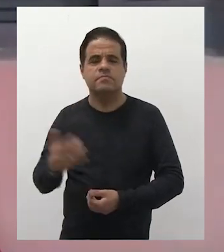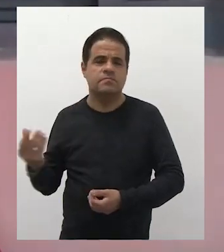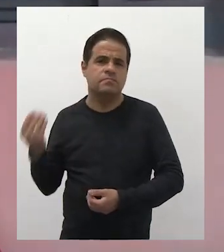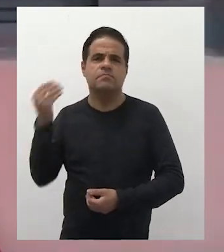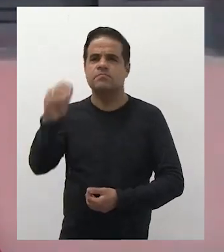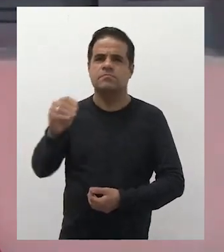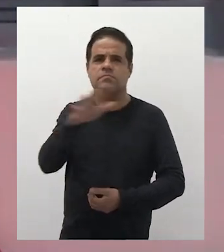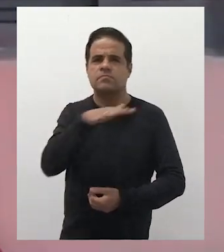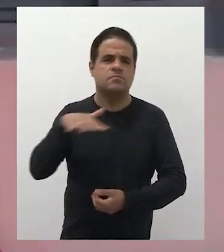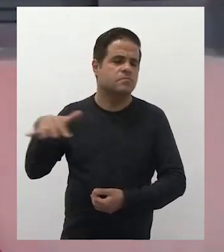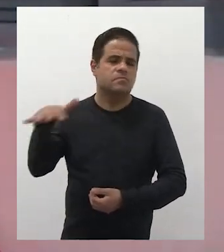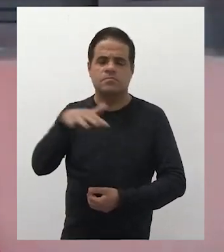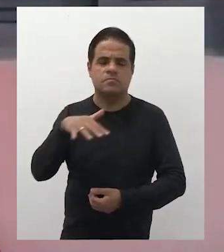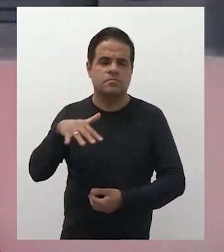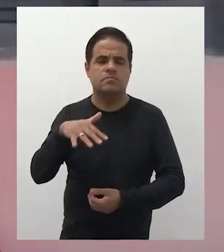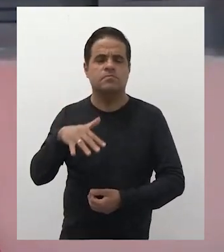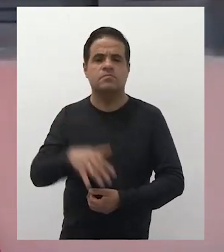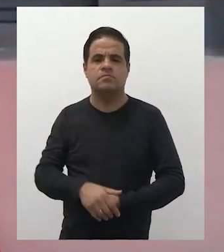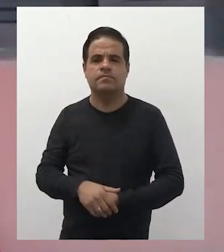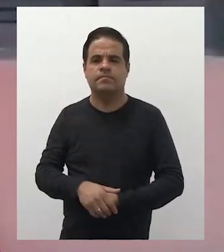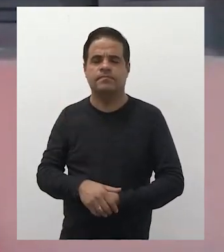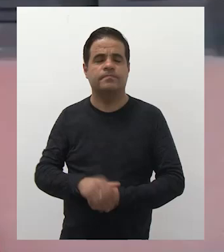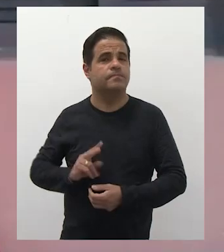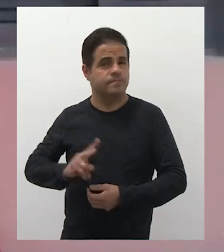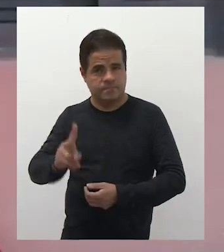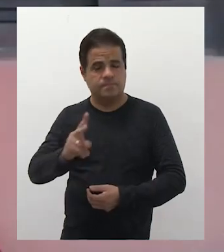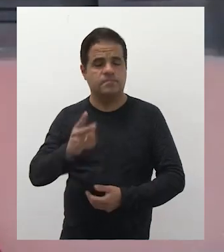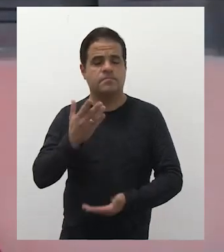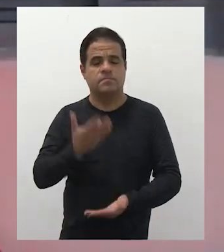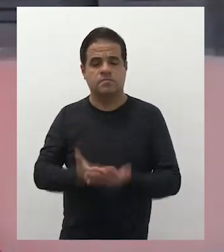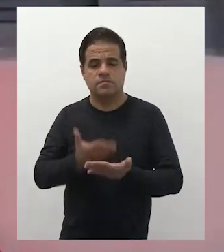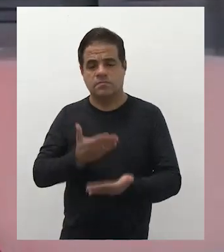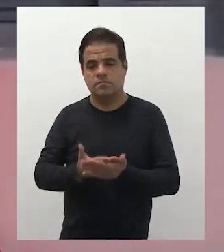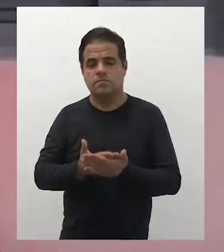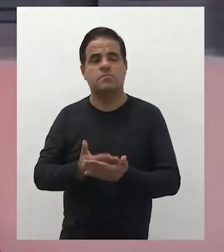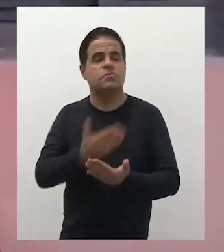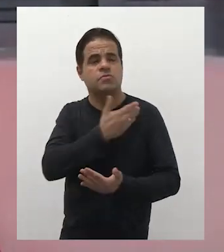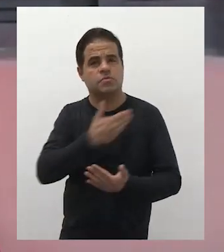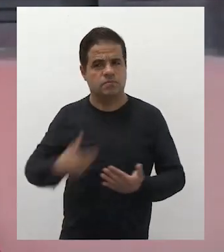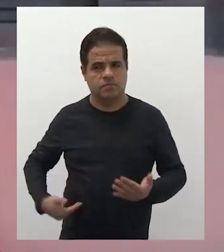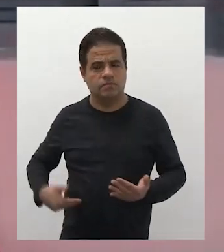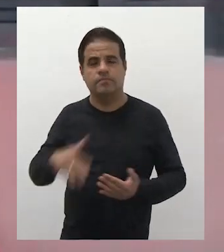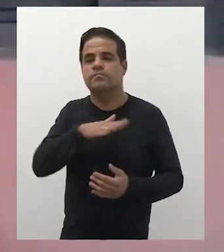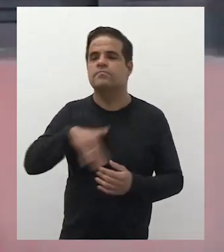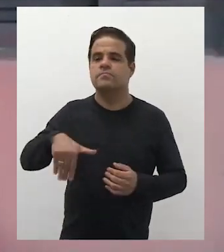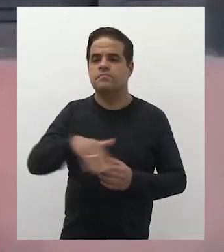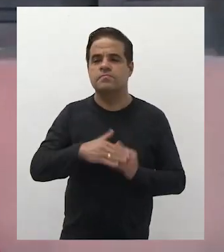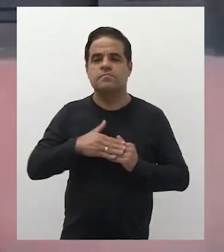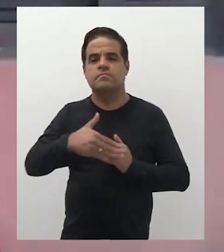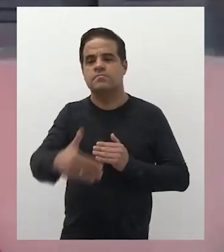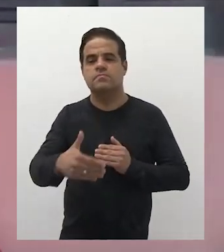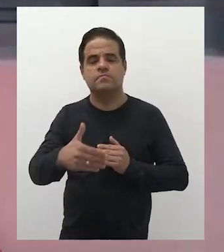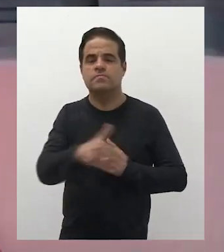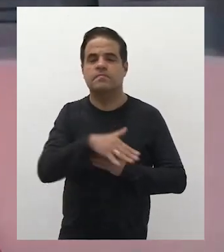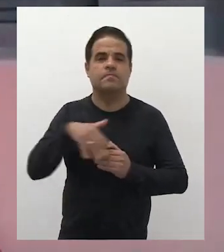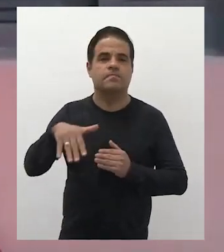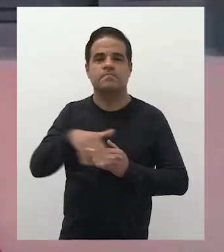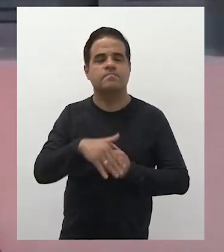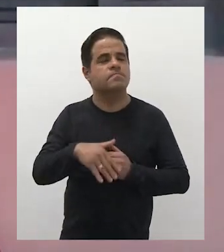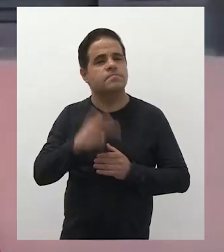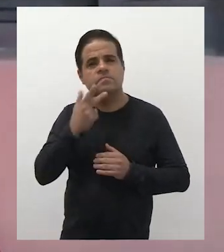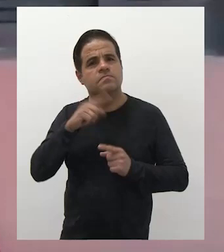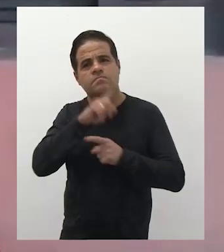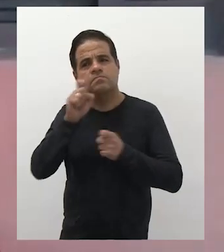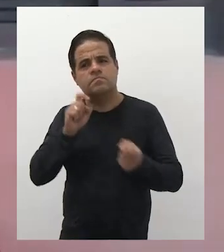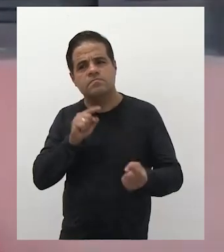também disse que sempre estudou na escola pública, né? Faz essa menção